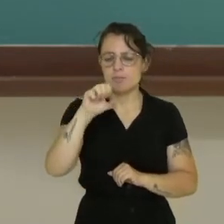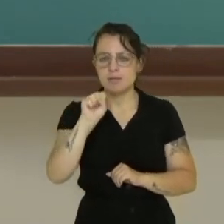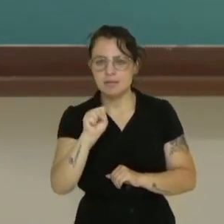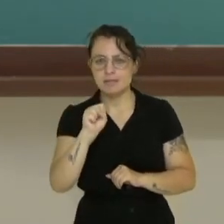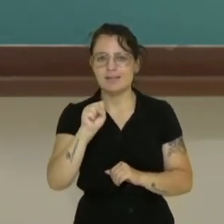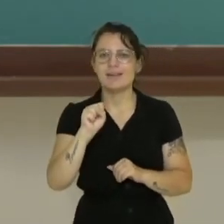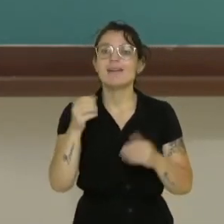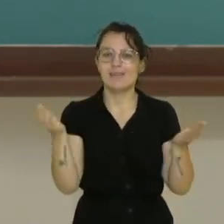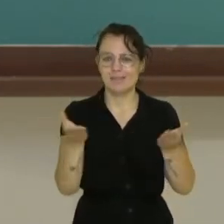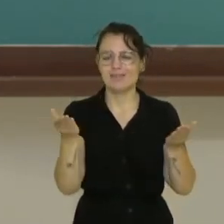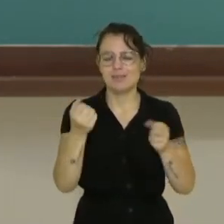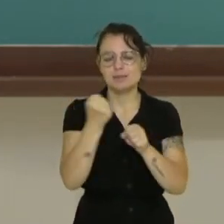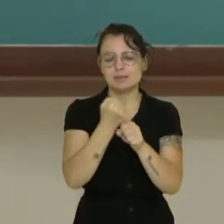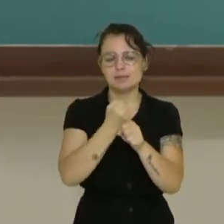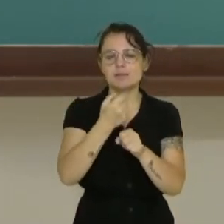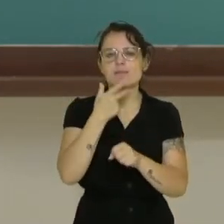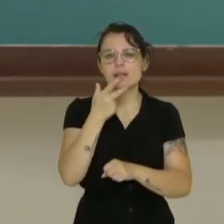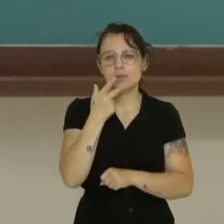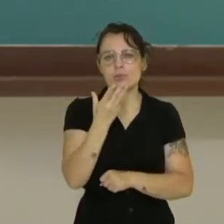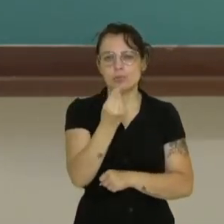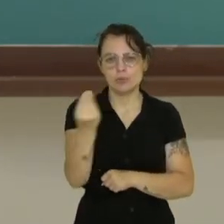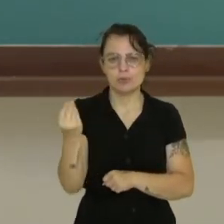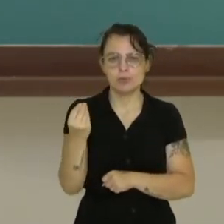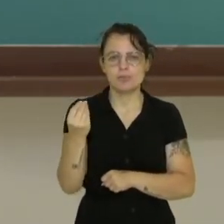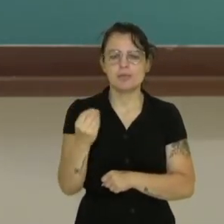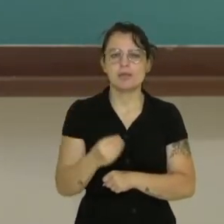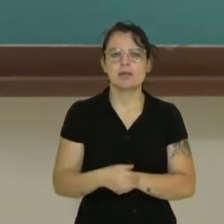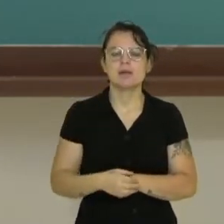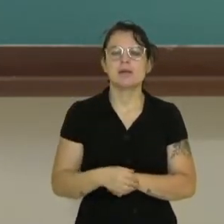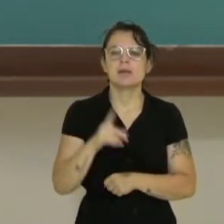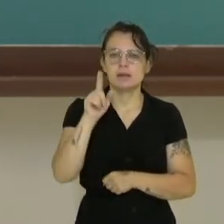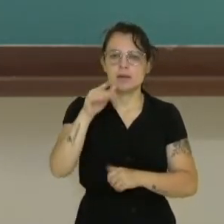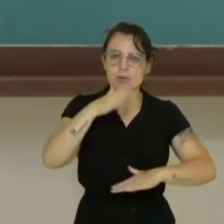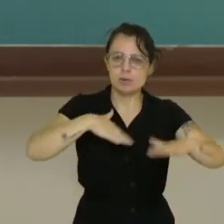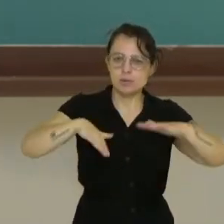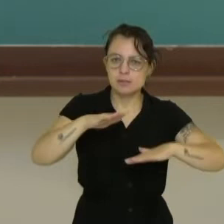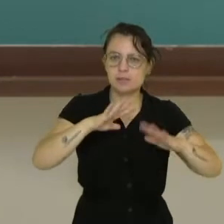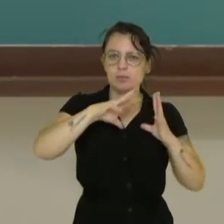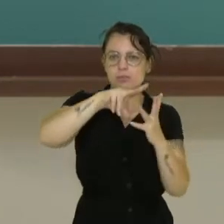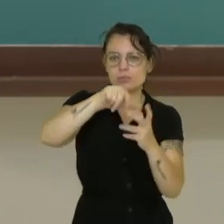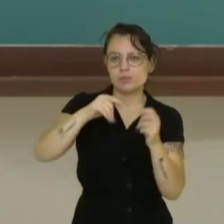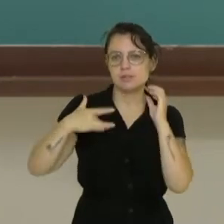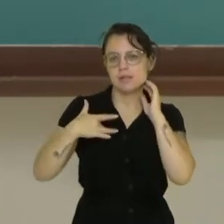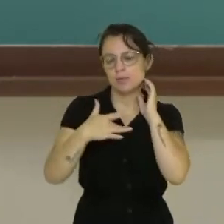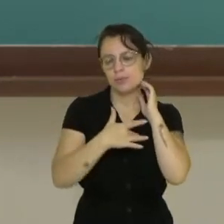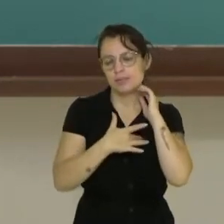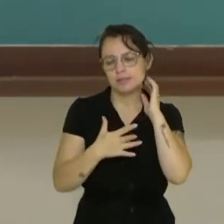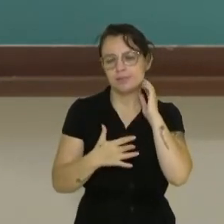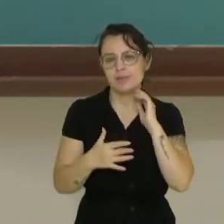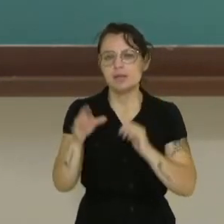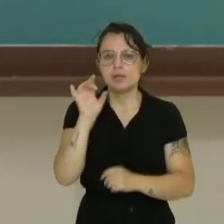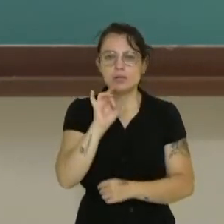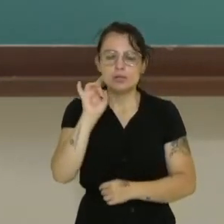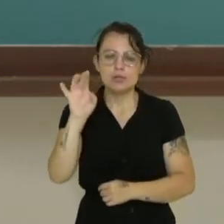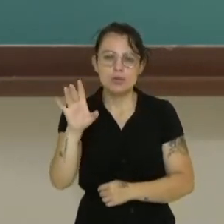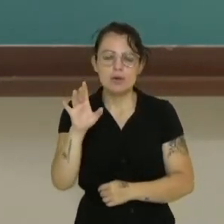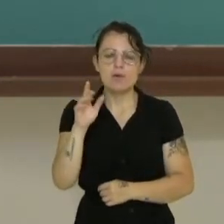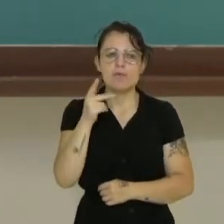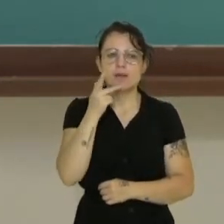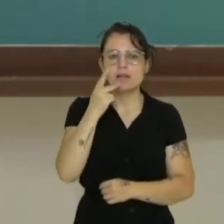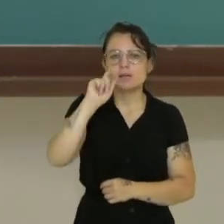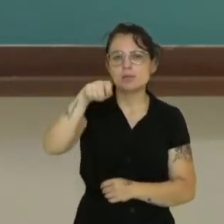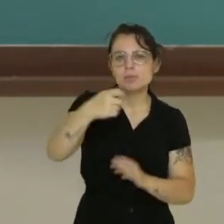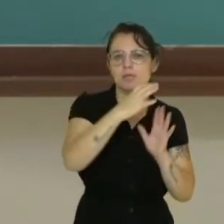falar muito nos últimos anos, que é a Organização Mundial da Saúde, que não tem só o